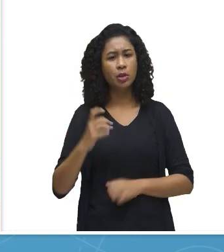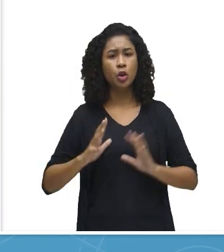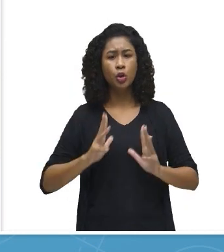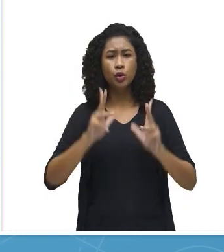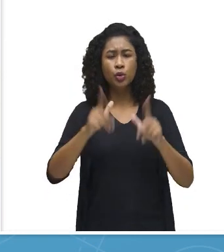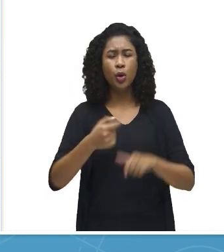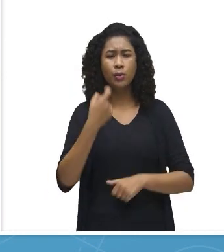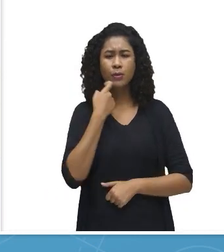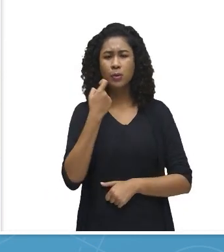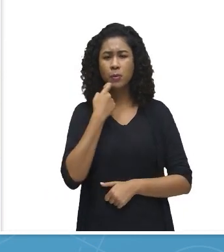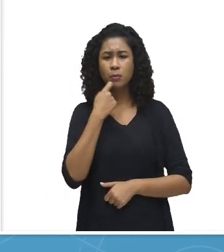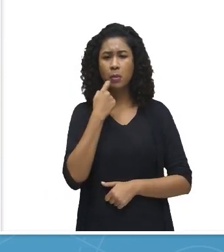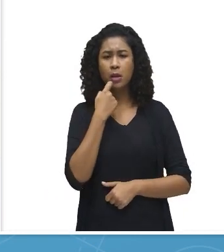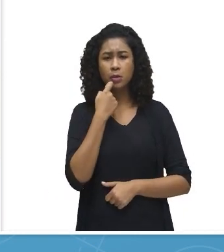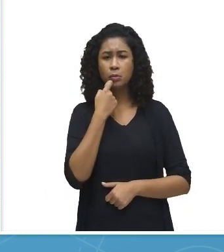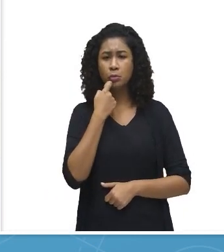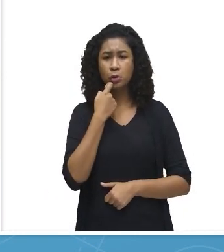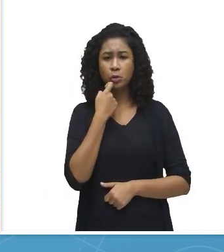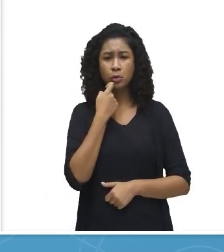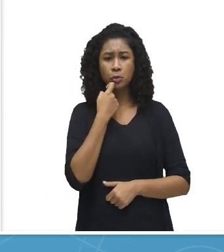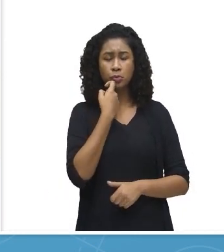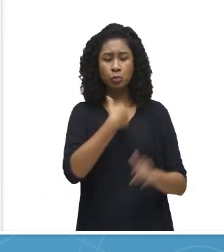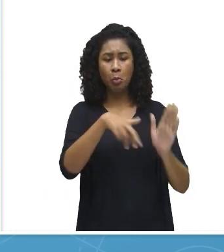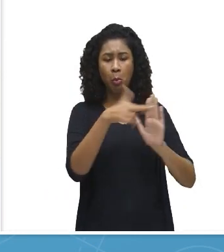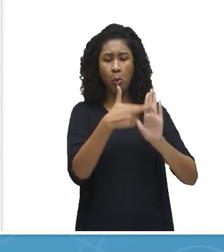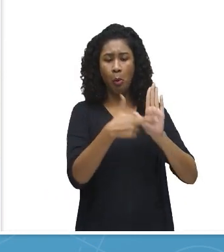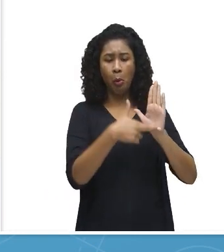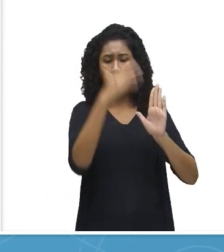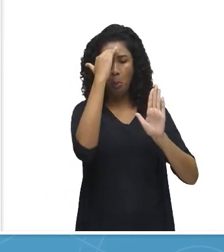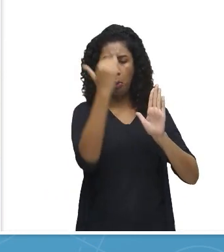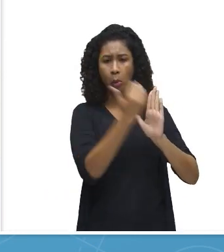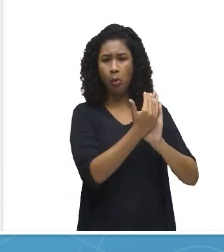padrão só e o outro aqui, ó, indo para outro canto,